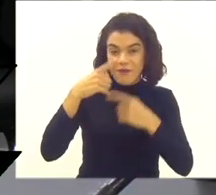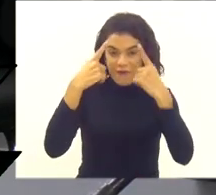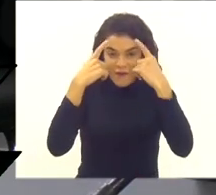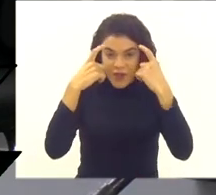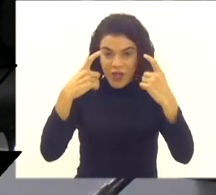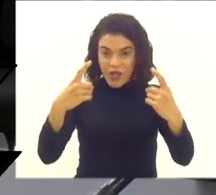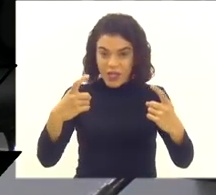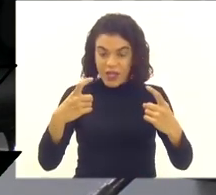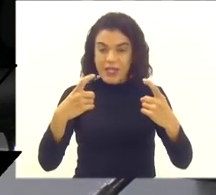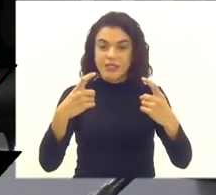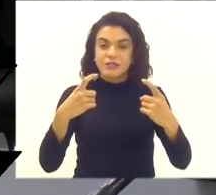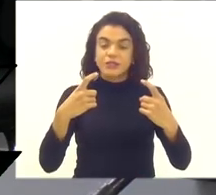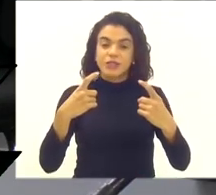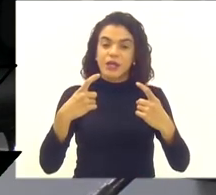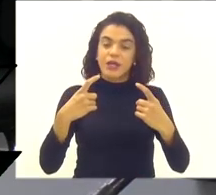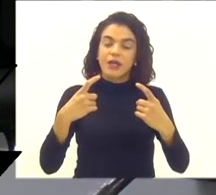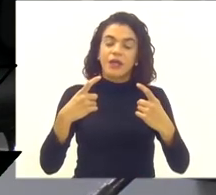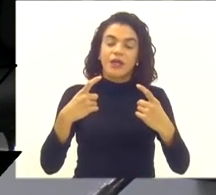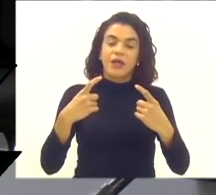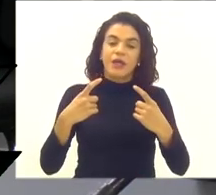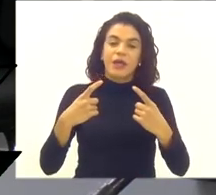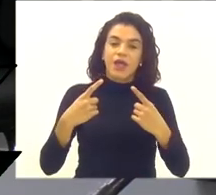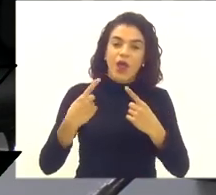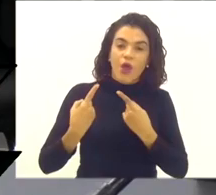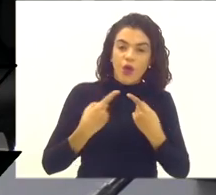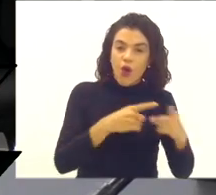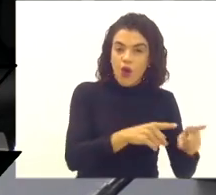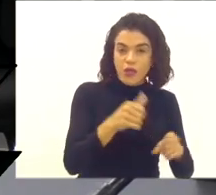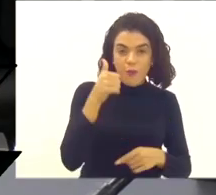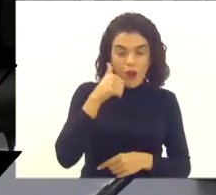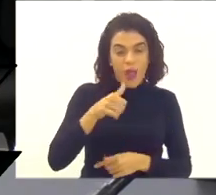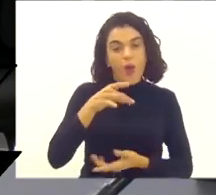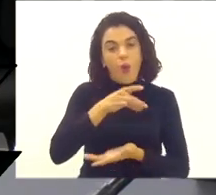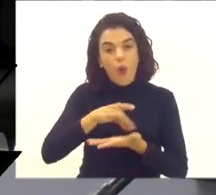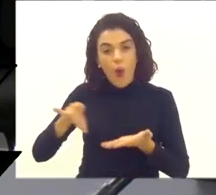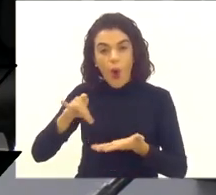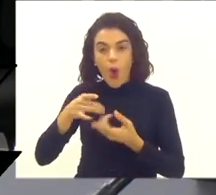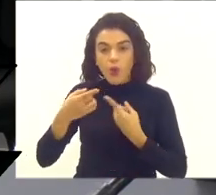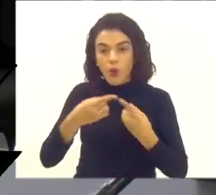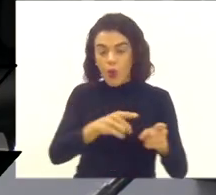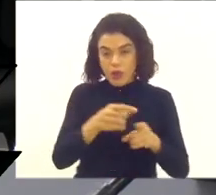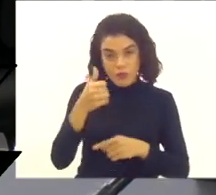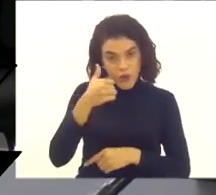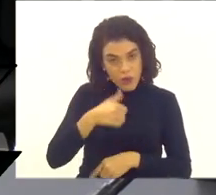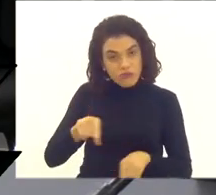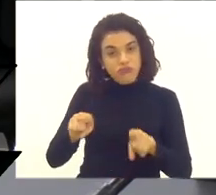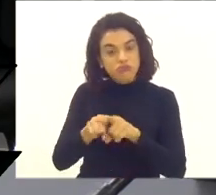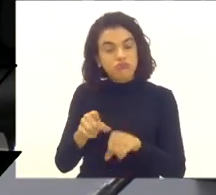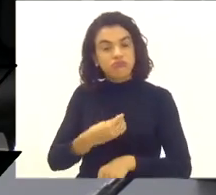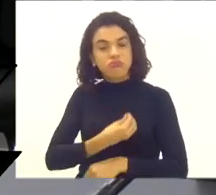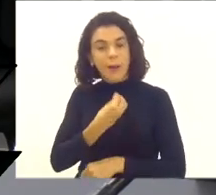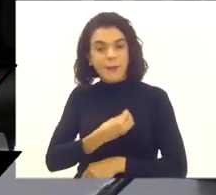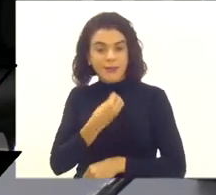política contra mulher a violência a misoginia é um elemento que está sempre presente nessas narrativas de ódio